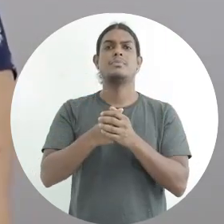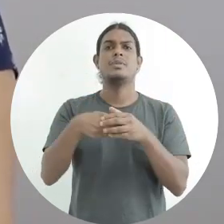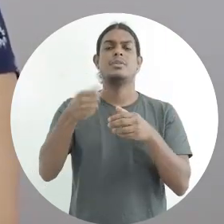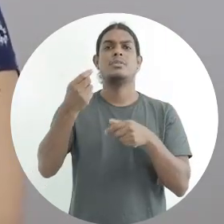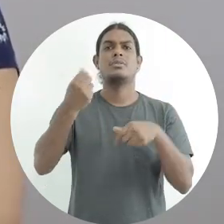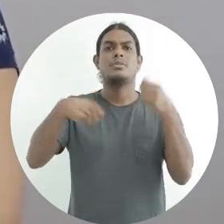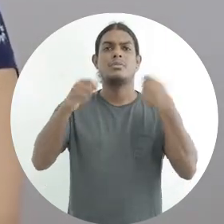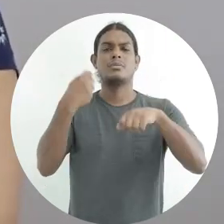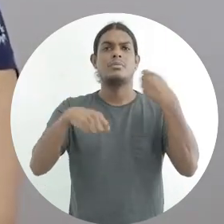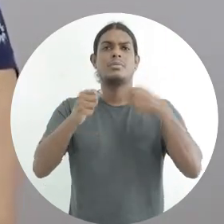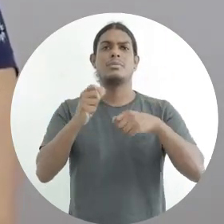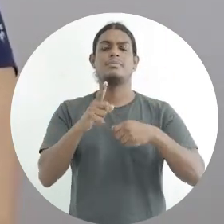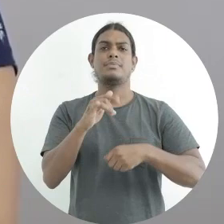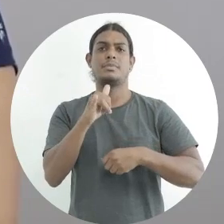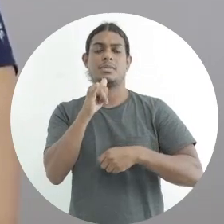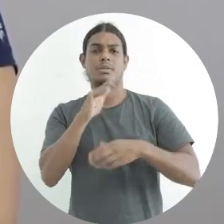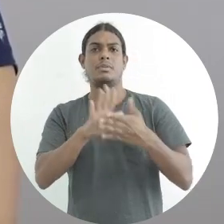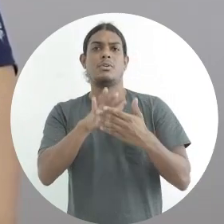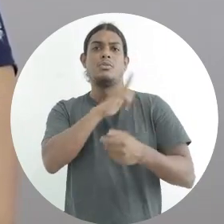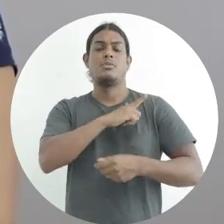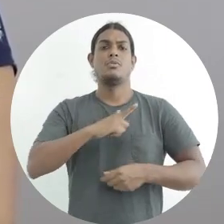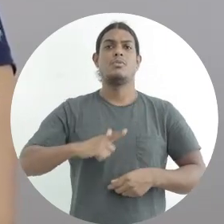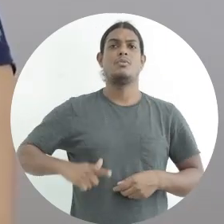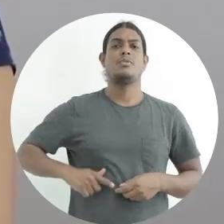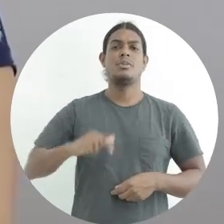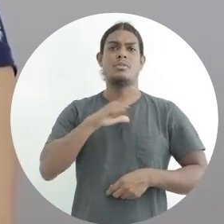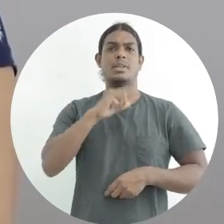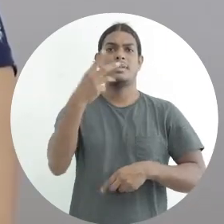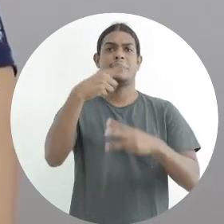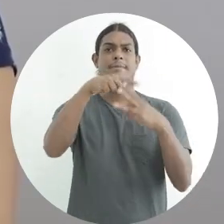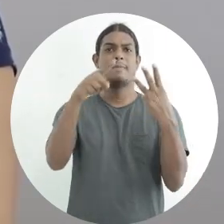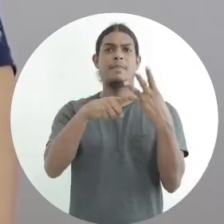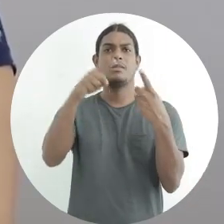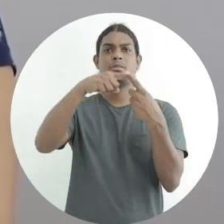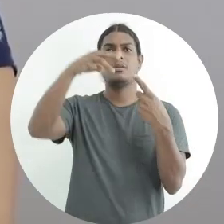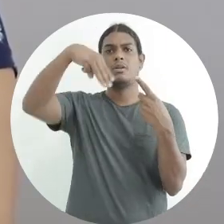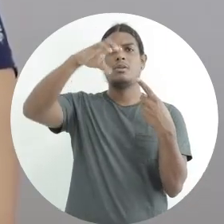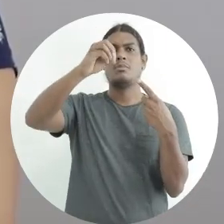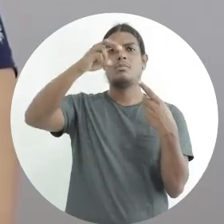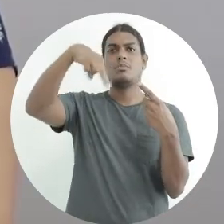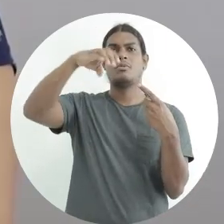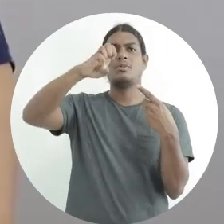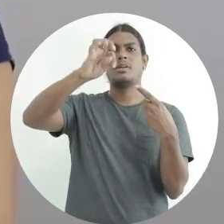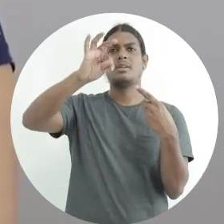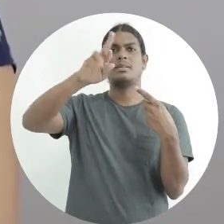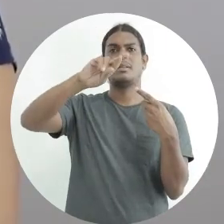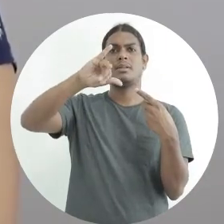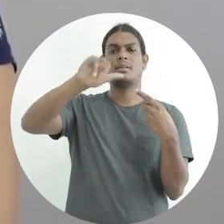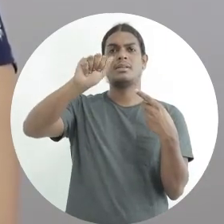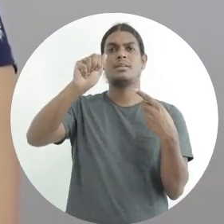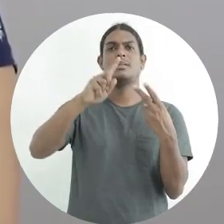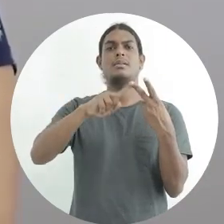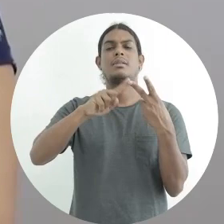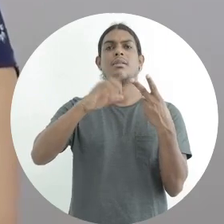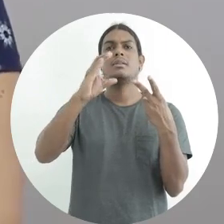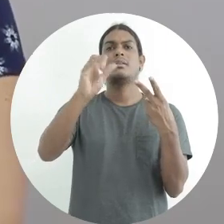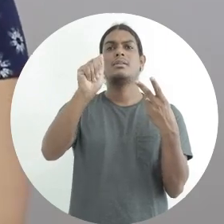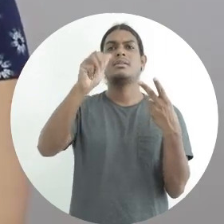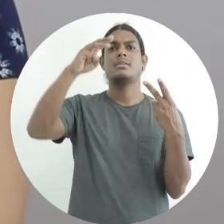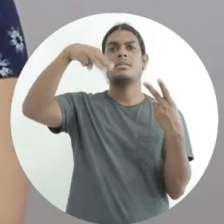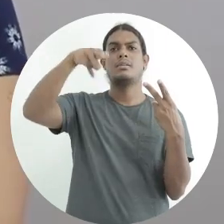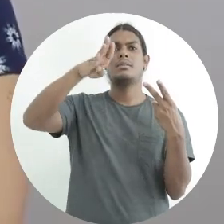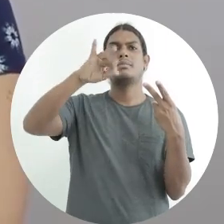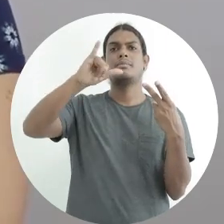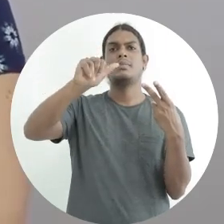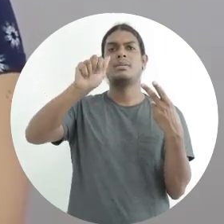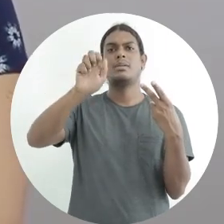Aliás, os governos fazem 3 políticas, na verdade: a economia monetária, a cambial e a fiscal. Nós vamos tratar